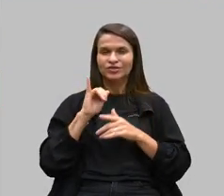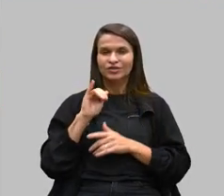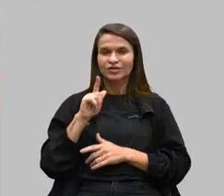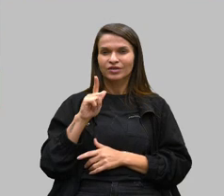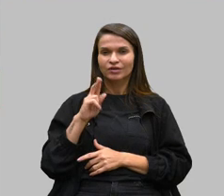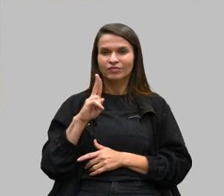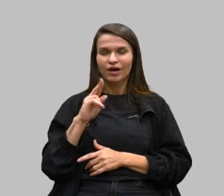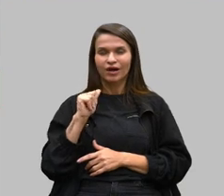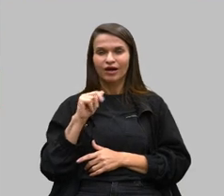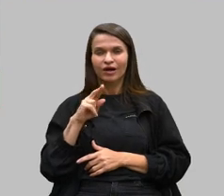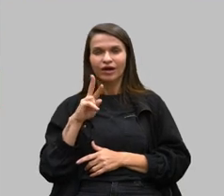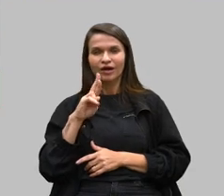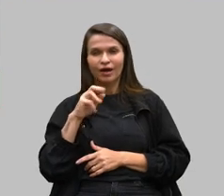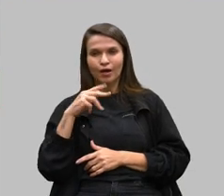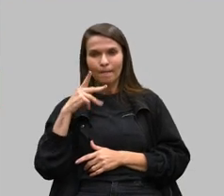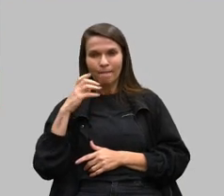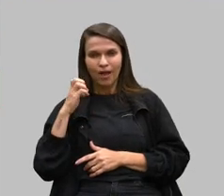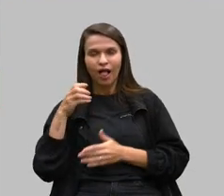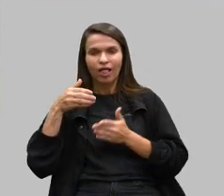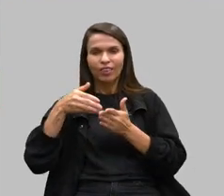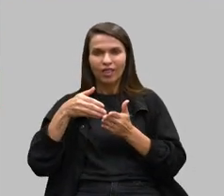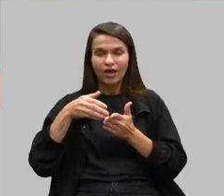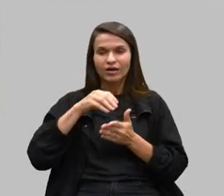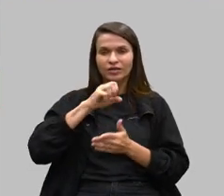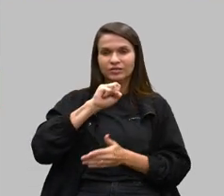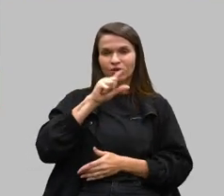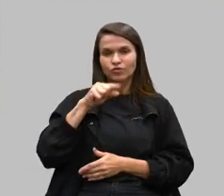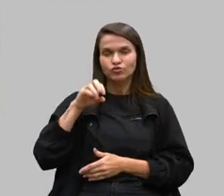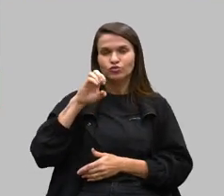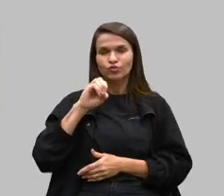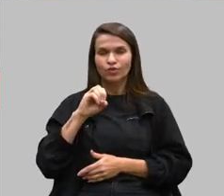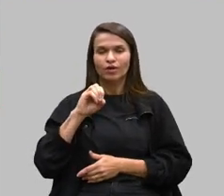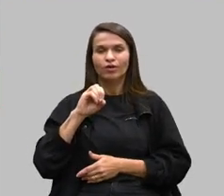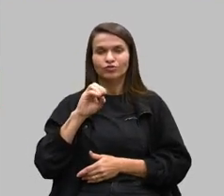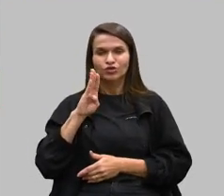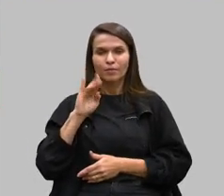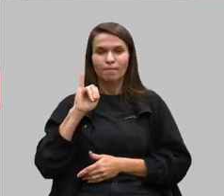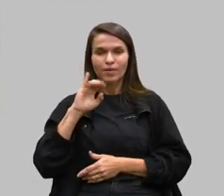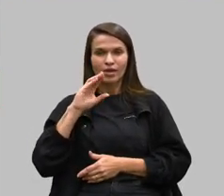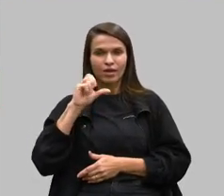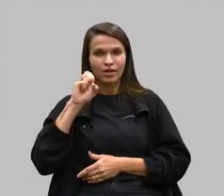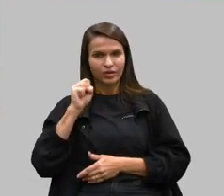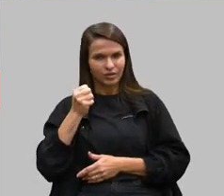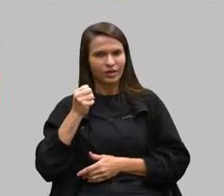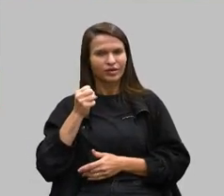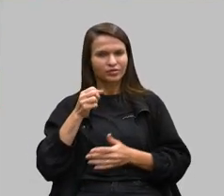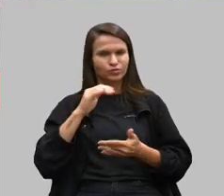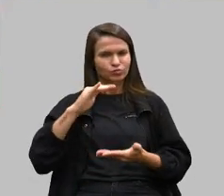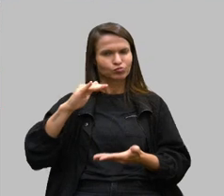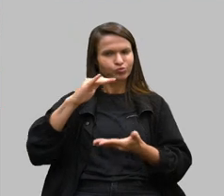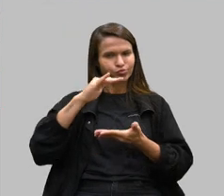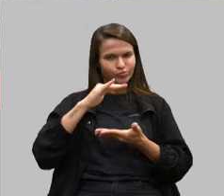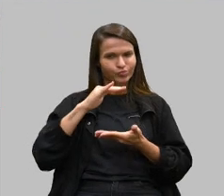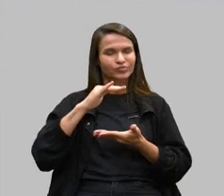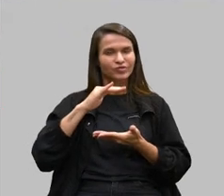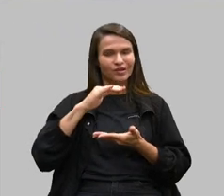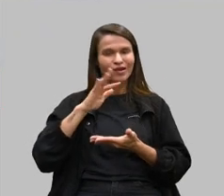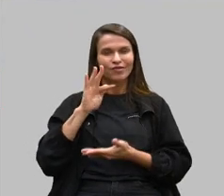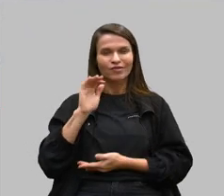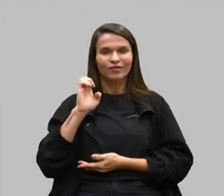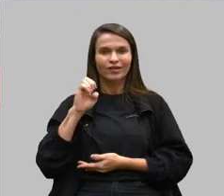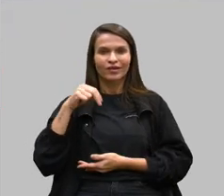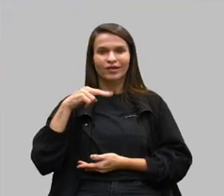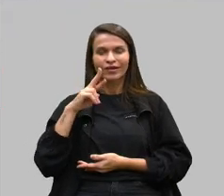Joaquim de Bicas não é para capturar a carga da Fernão Dias muito esperto bambine e carrato